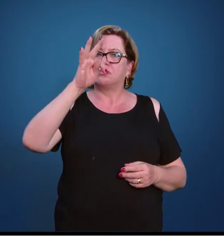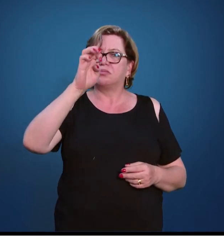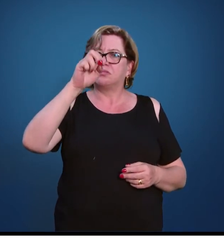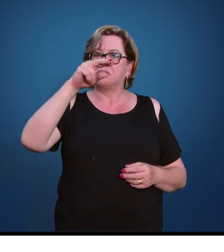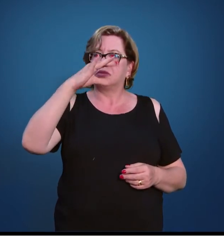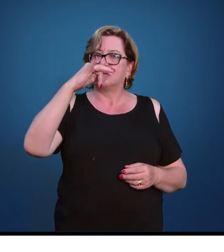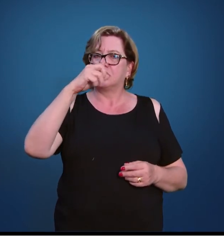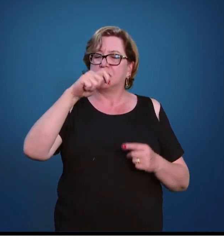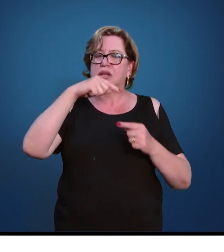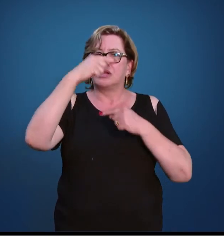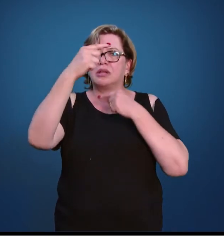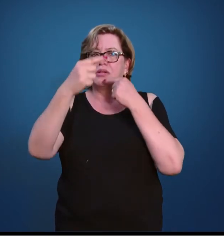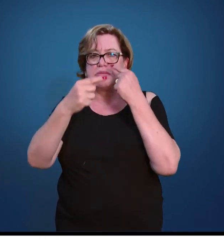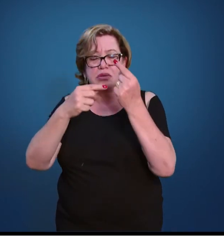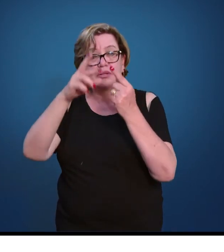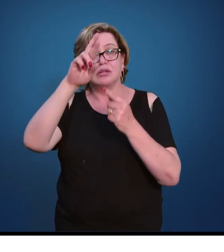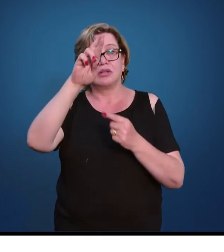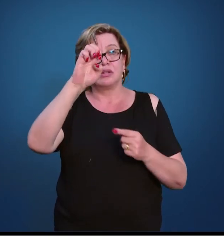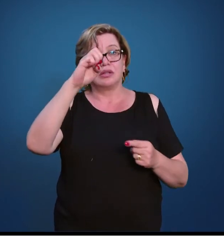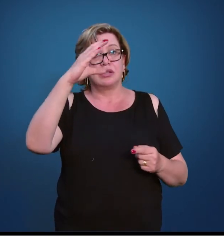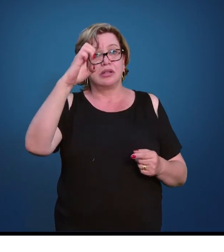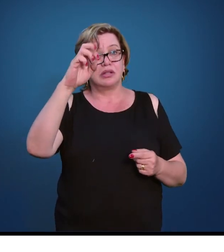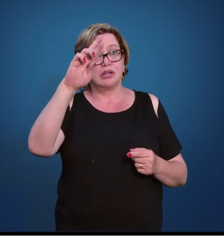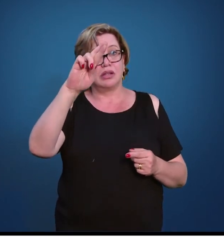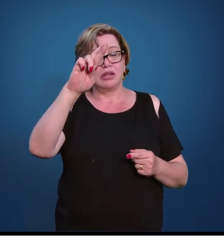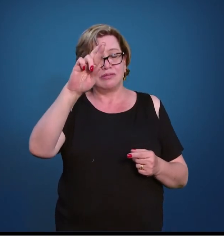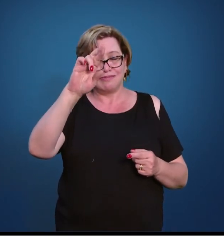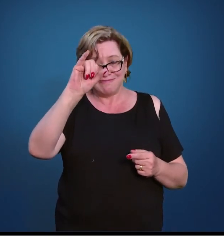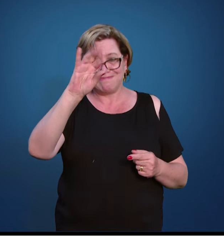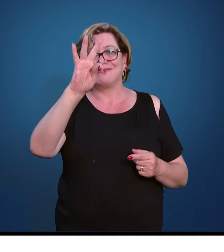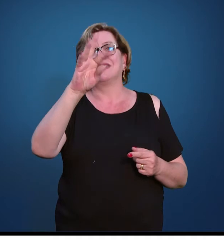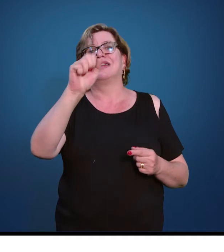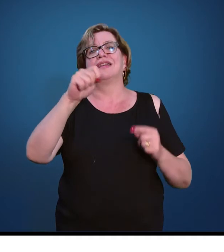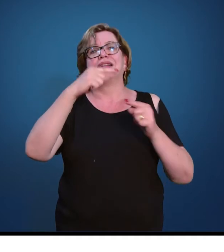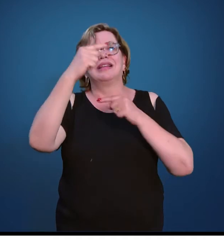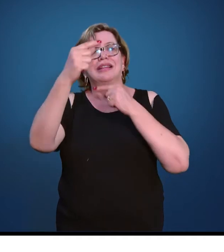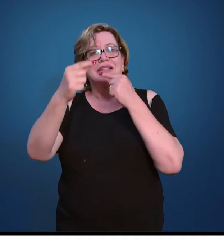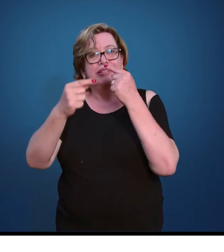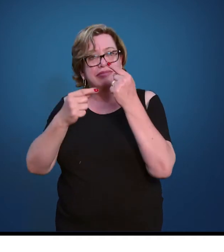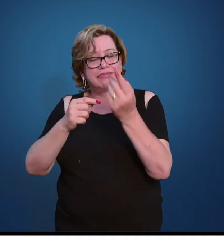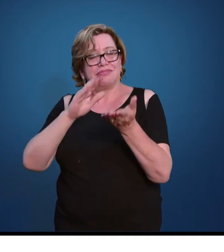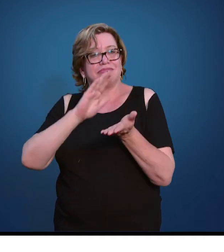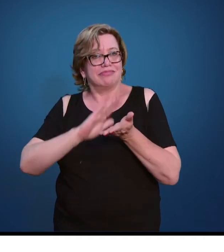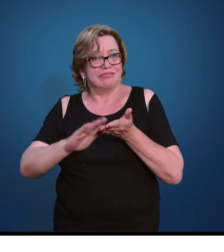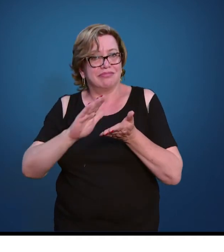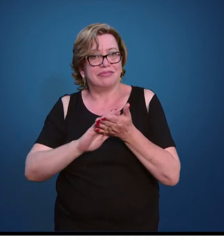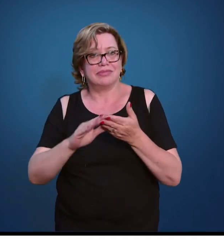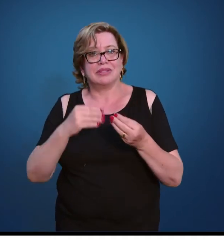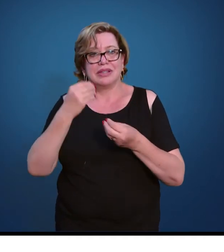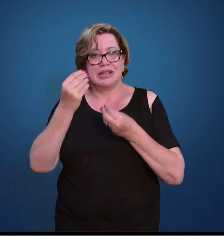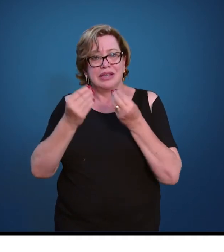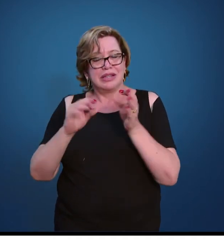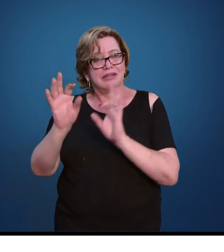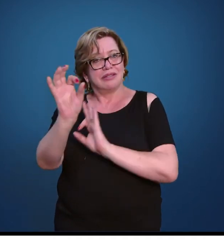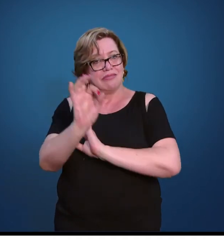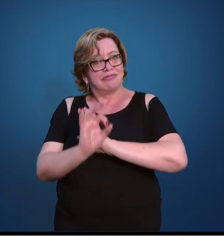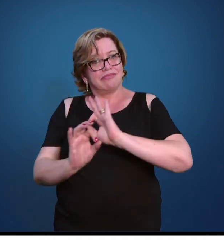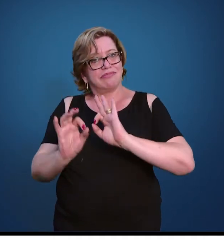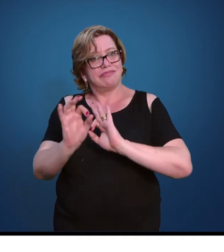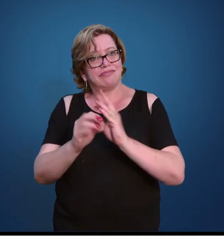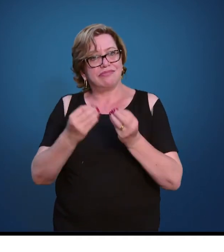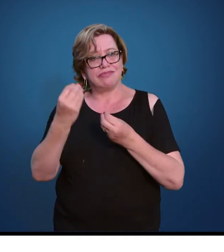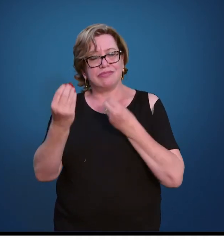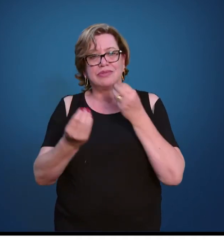receita, pela análise das suas despesas dentro dos períodos de competência e a sistematização